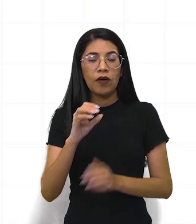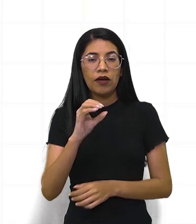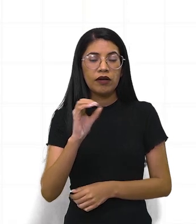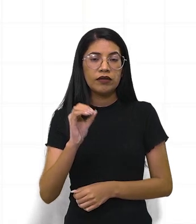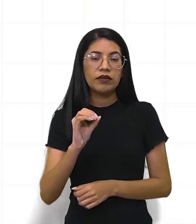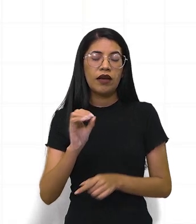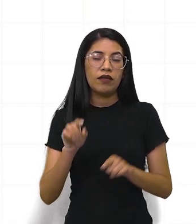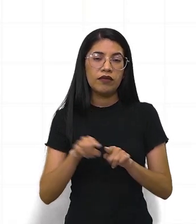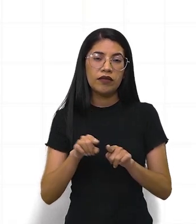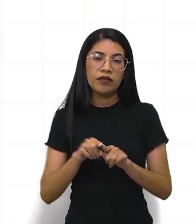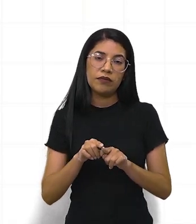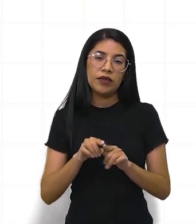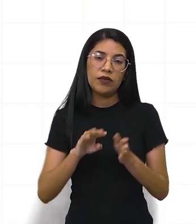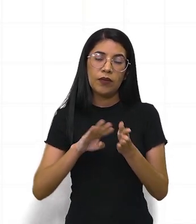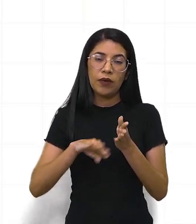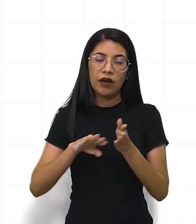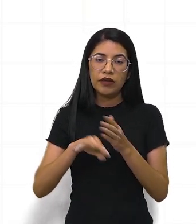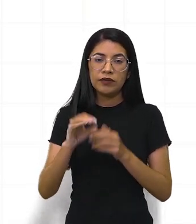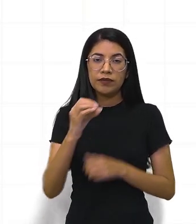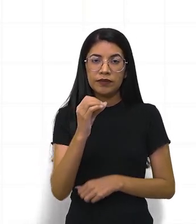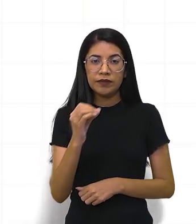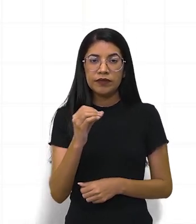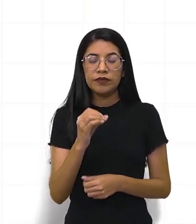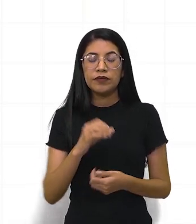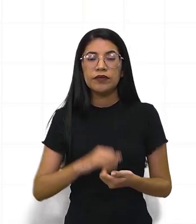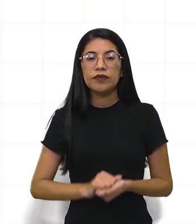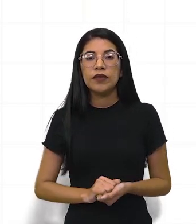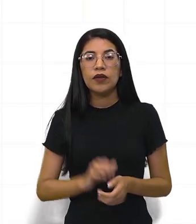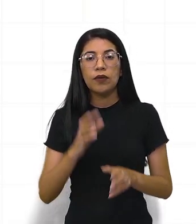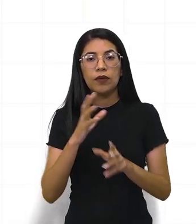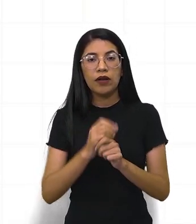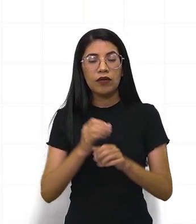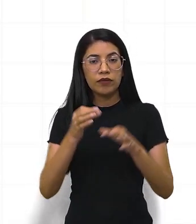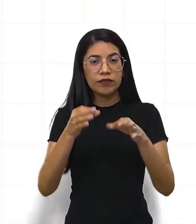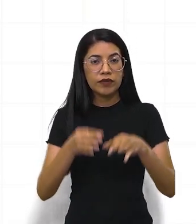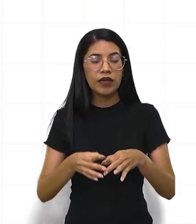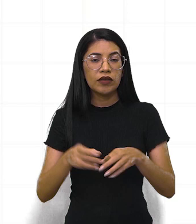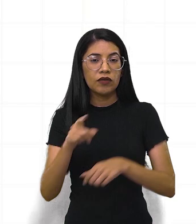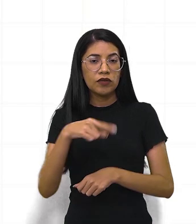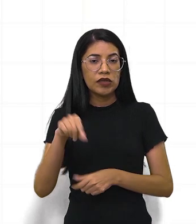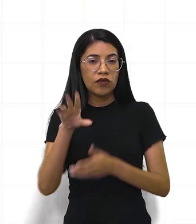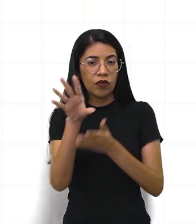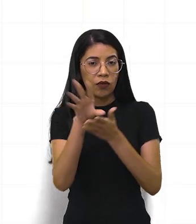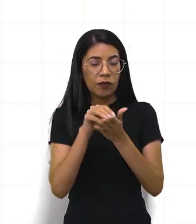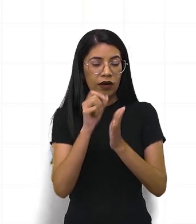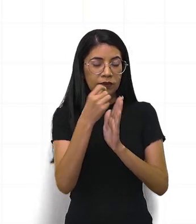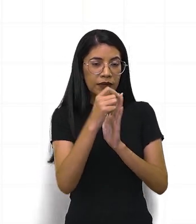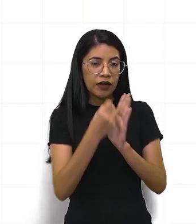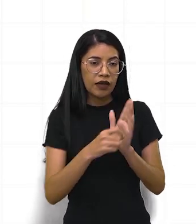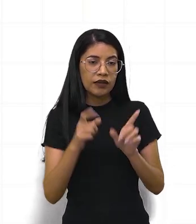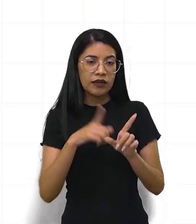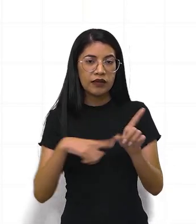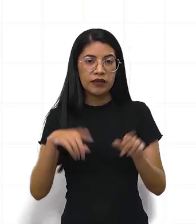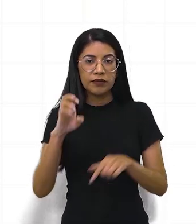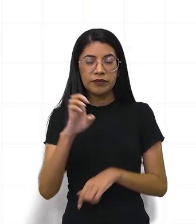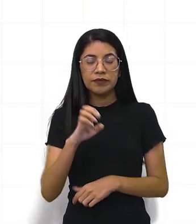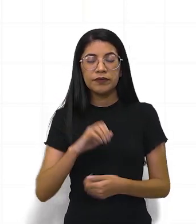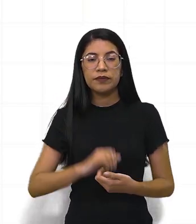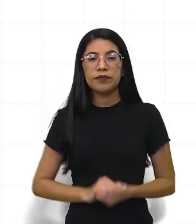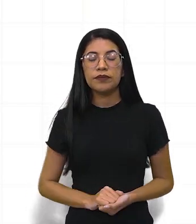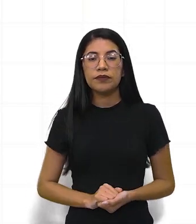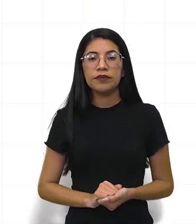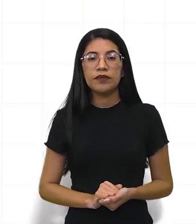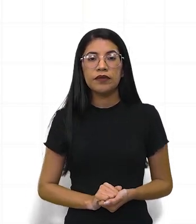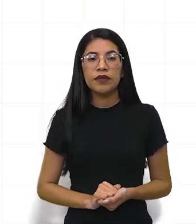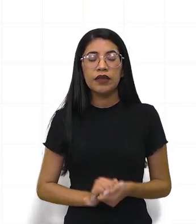divisões exatas, ok? Então, é isso que você vai escrever aí no último resultado na letra E. E